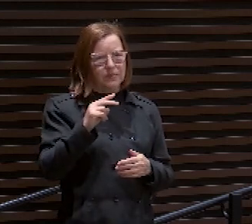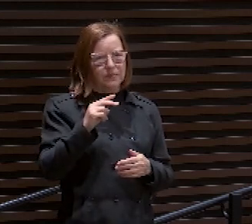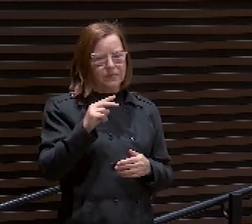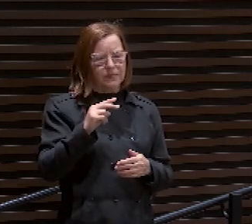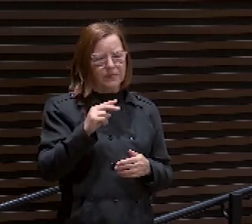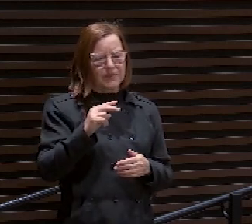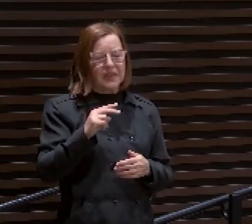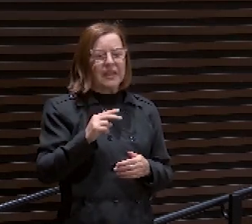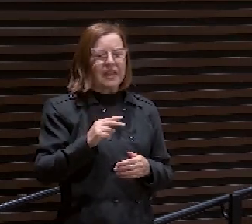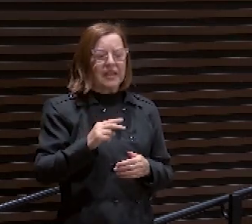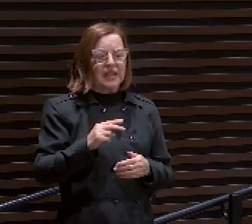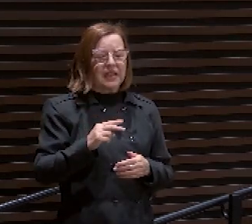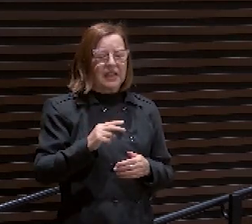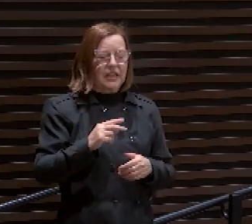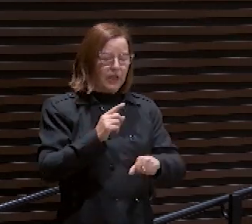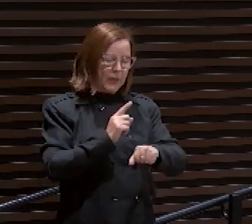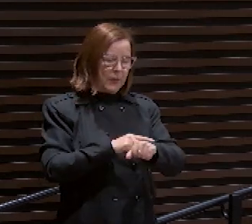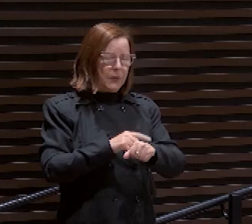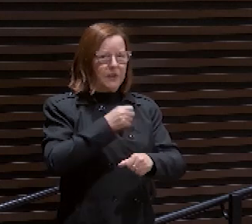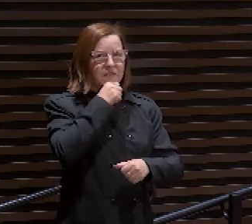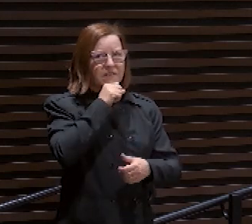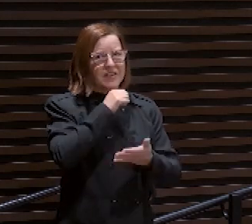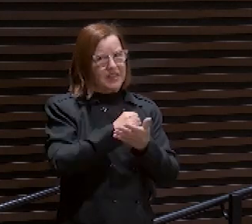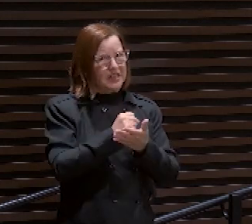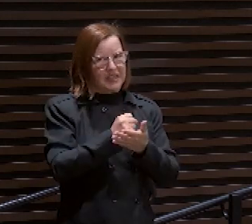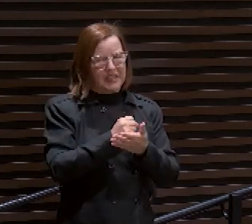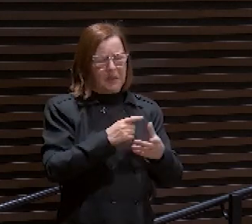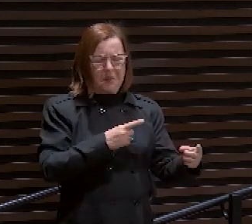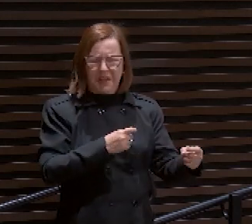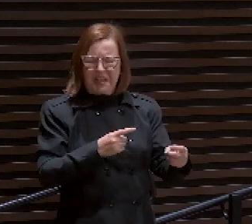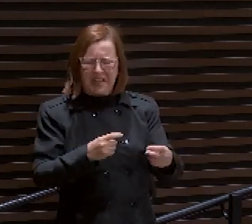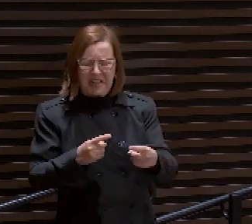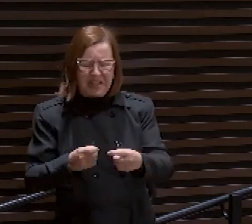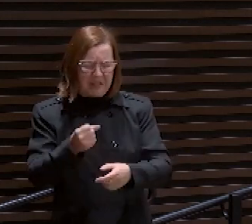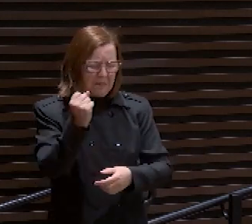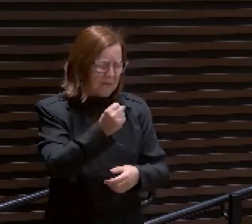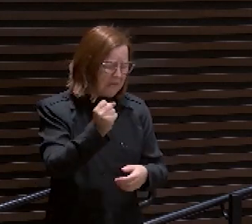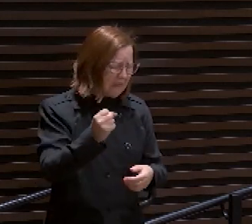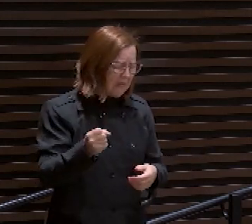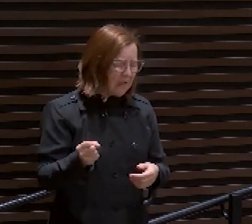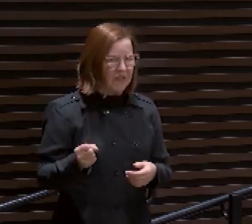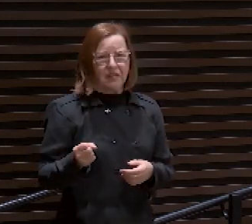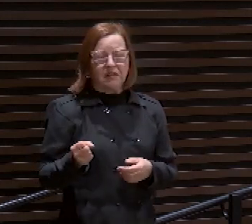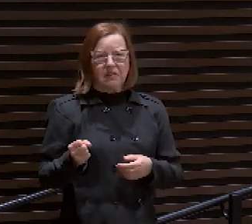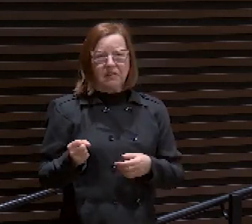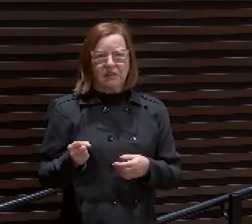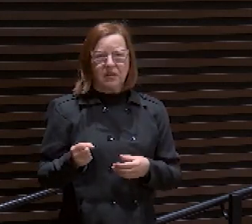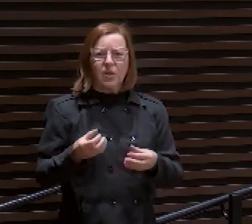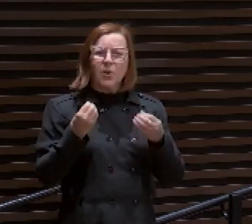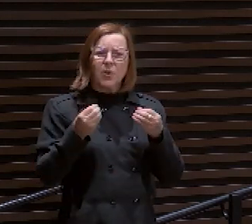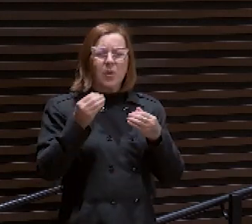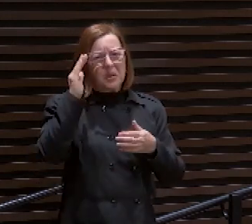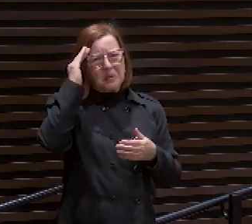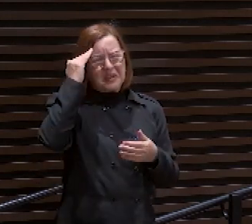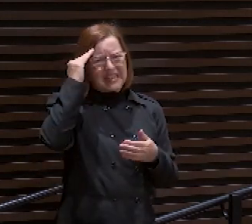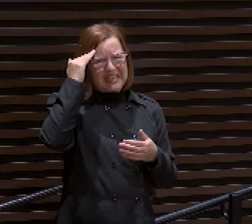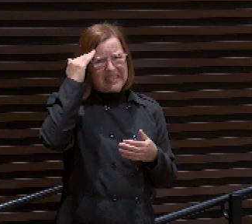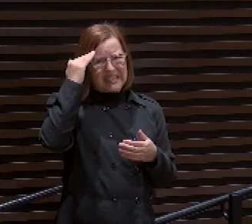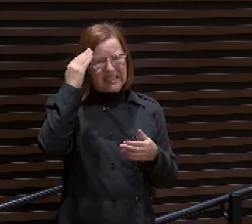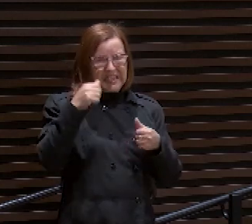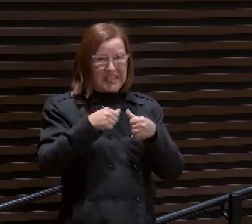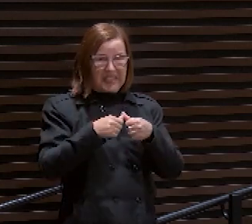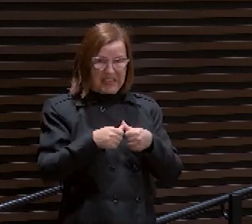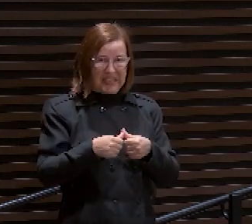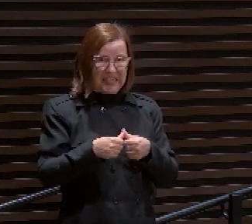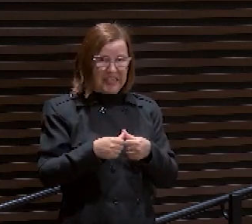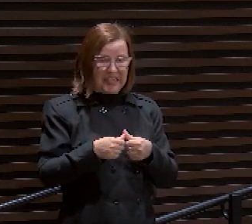de Israel, toda aquela guerra do Antigo Testamento, com o povo terreno de Deus? Como que nós harmonizamos esse ensino de Jesus com